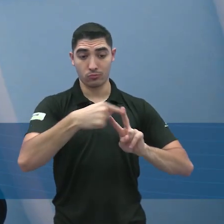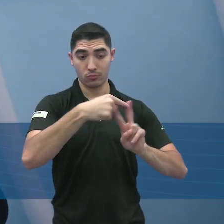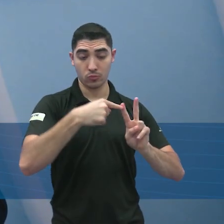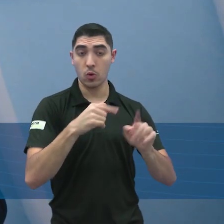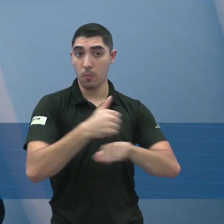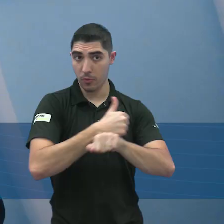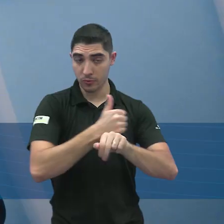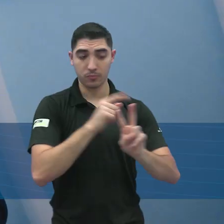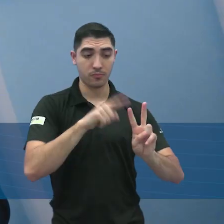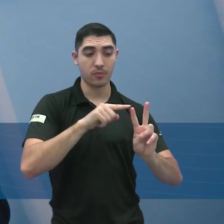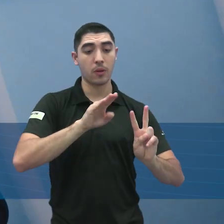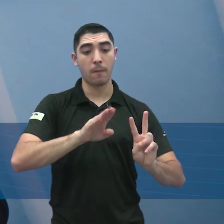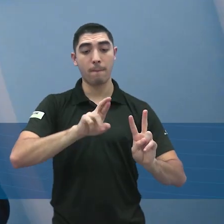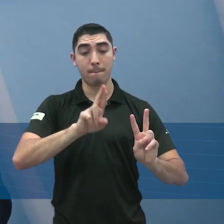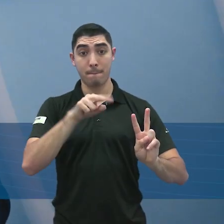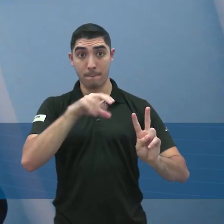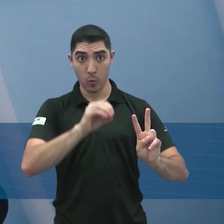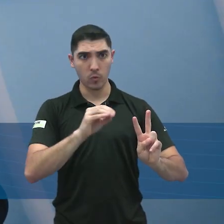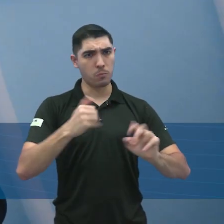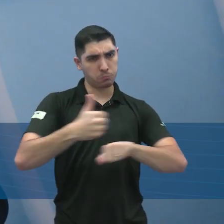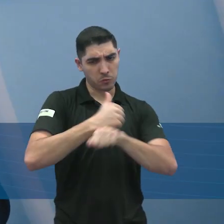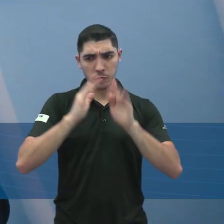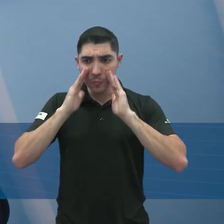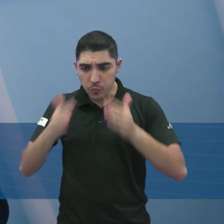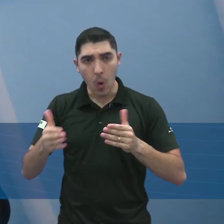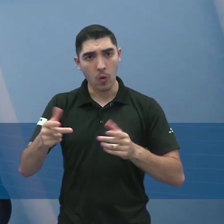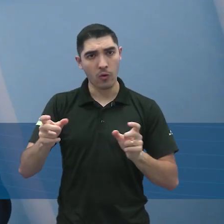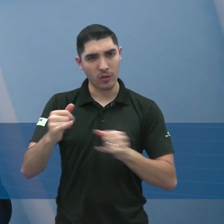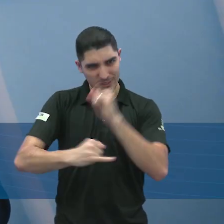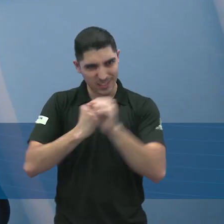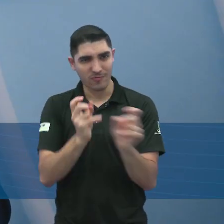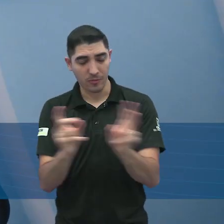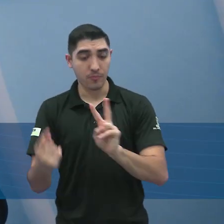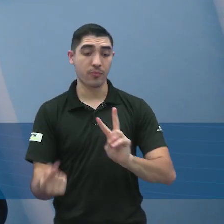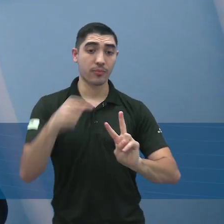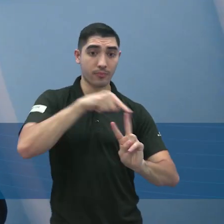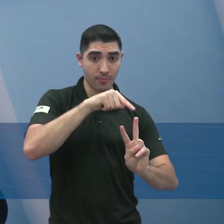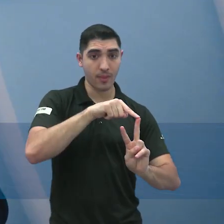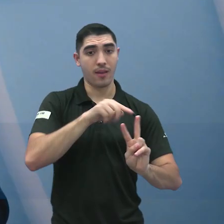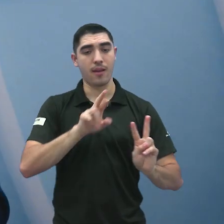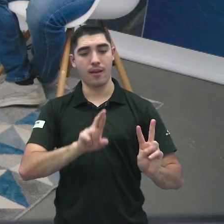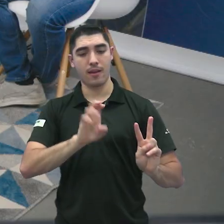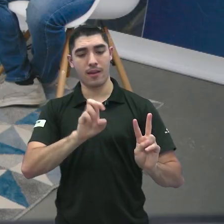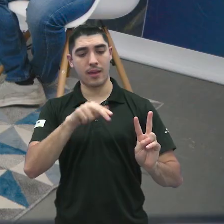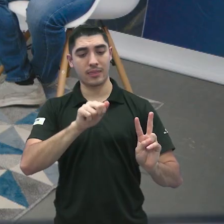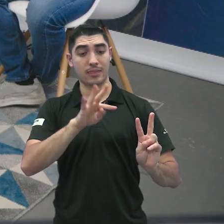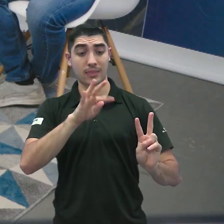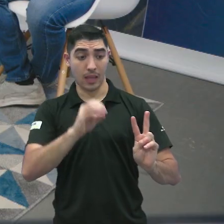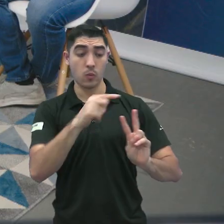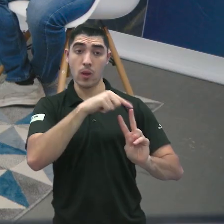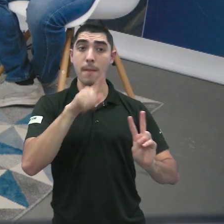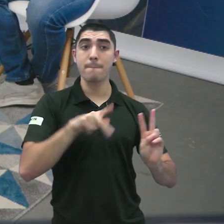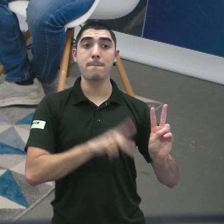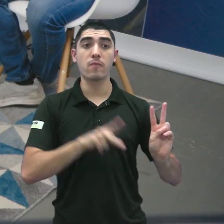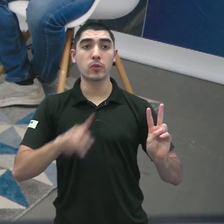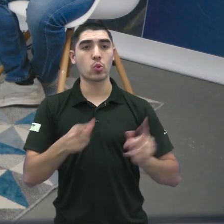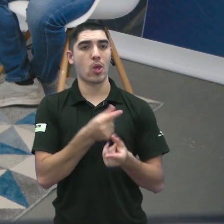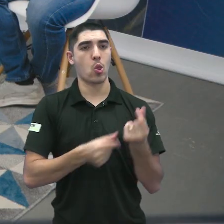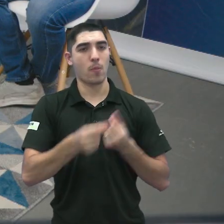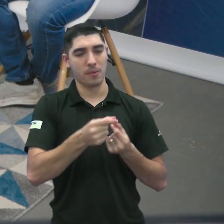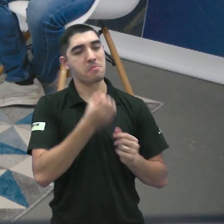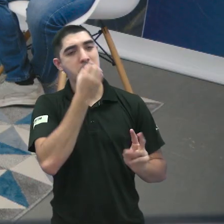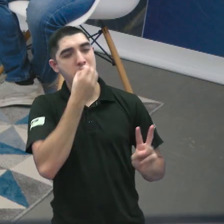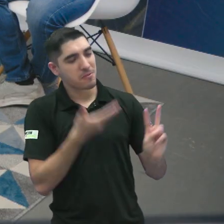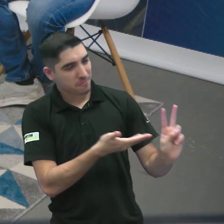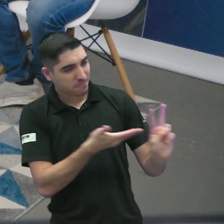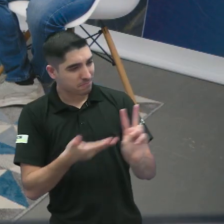Kerber, especialista em e-commerce, e também Renato Sato, professor de economia. É muito bom receber vocês aqui